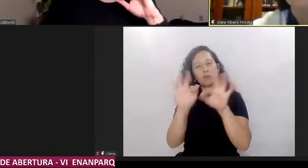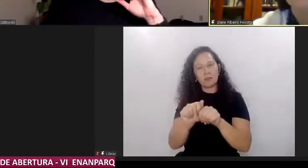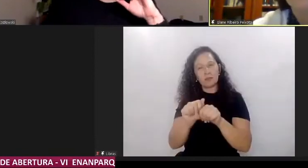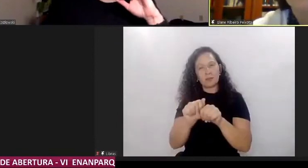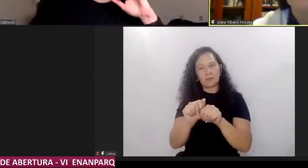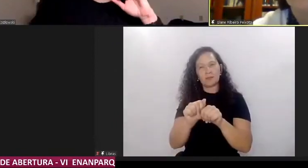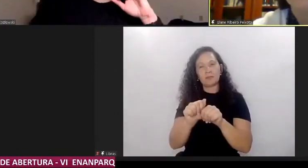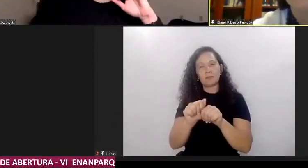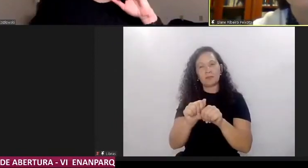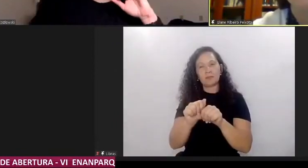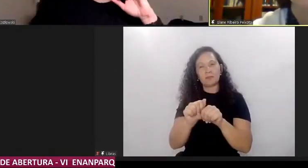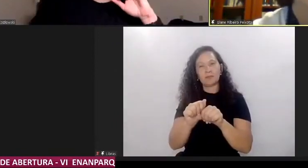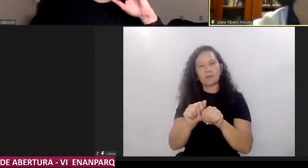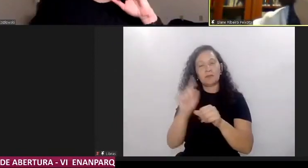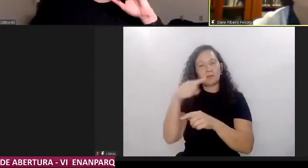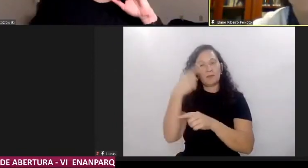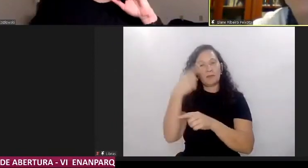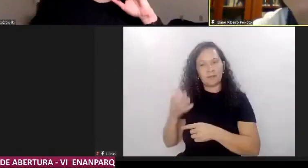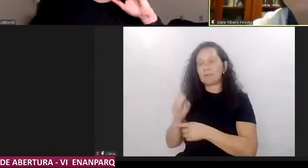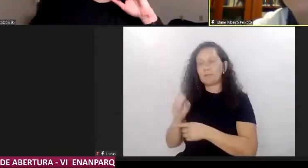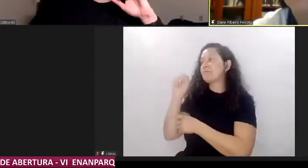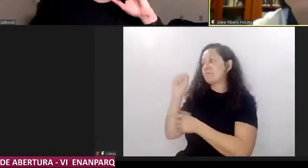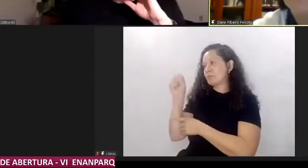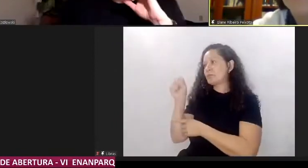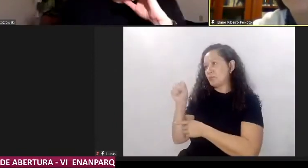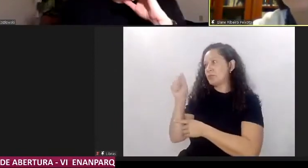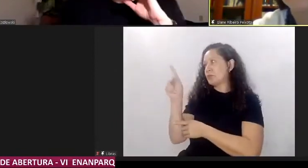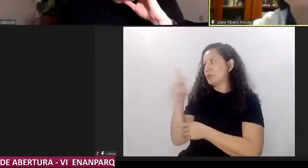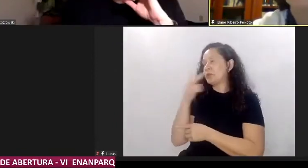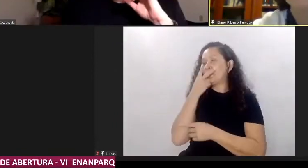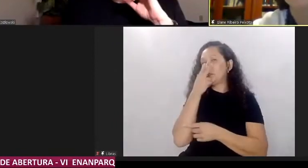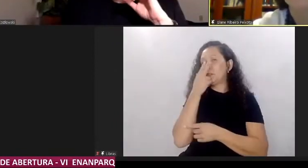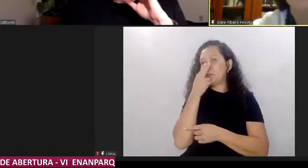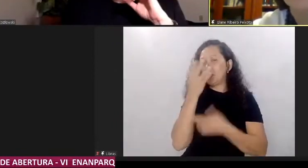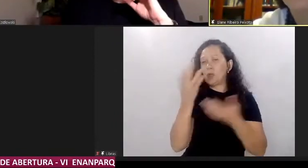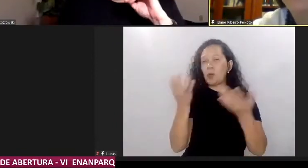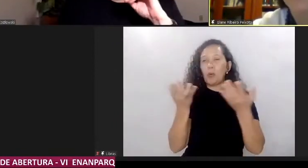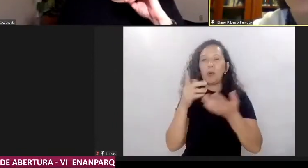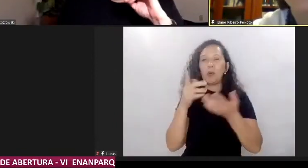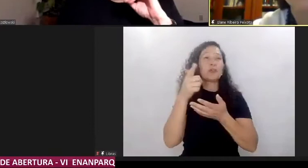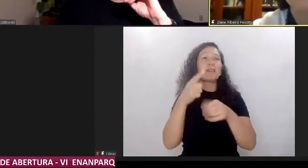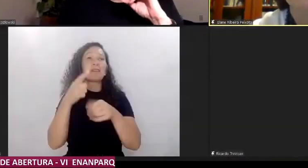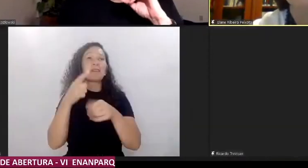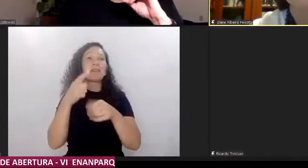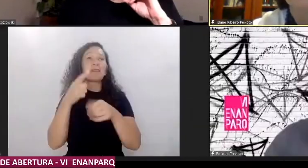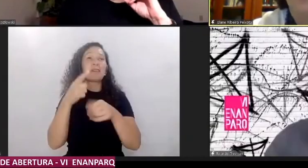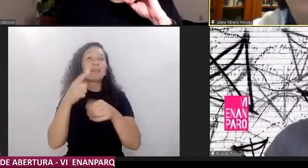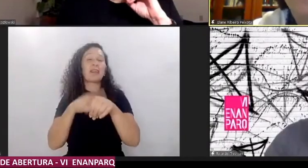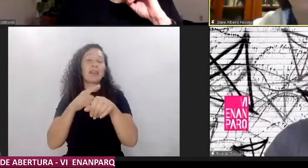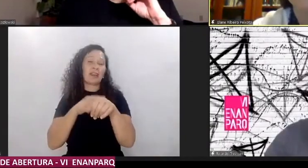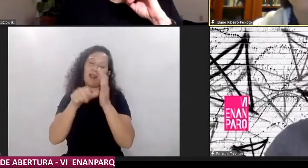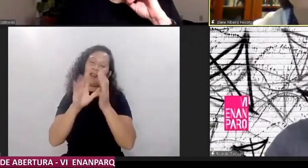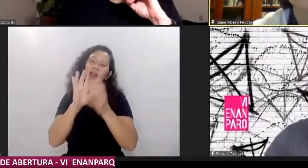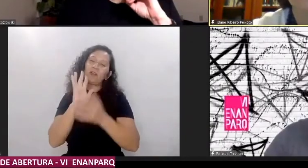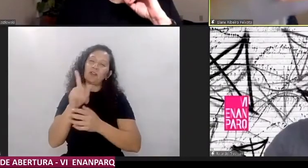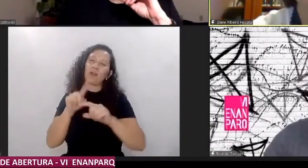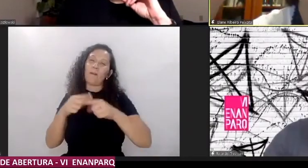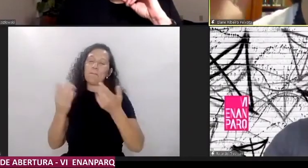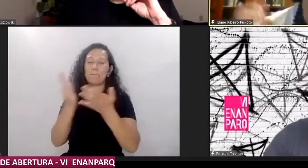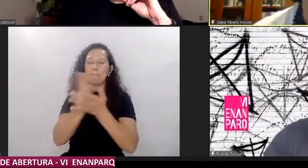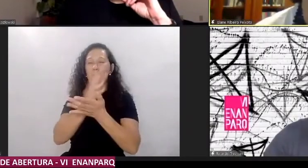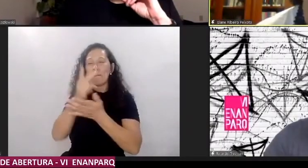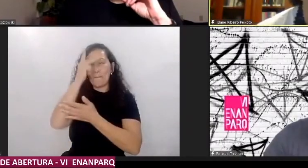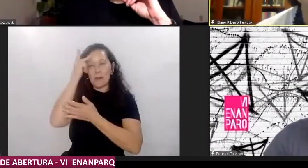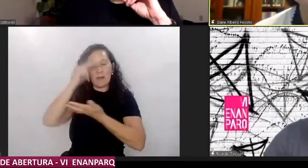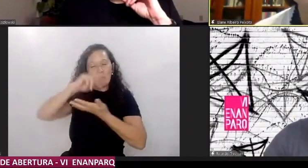sim, eu acho que a gente não tem mais tempo hábil, mas muitas pessoas estão, só para te dizer isso, você também